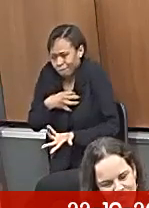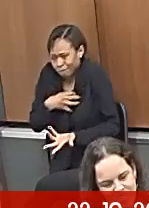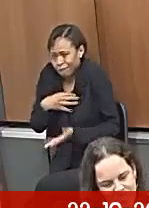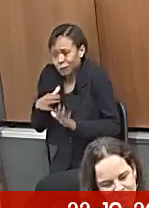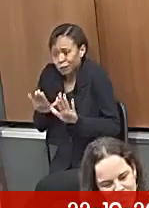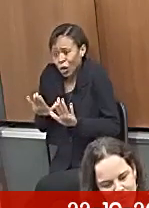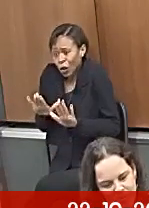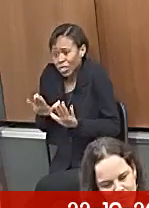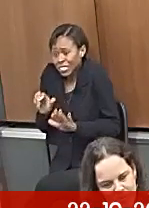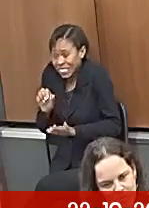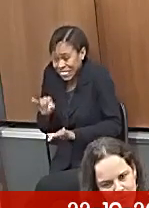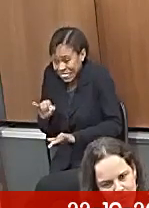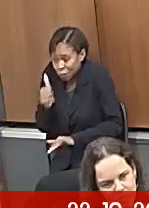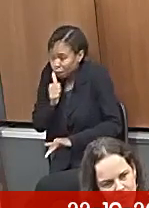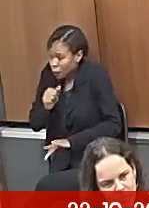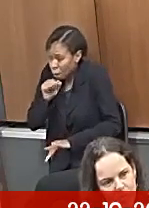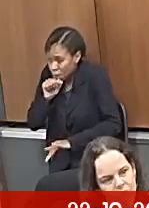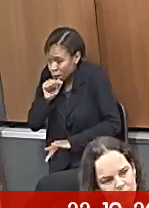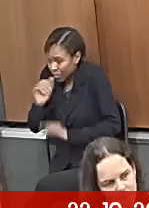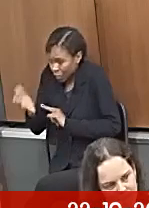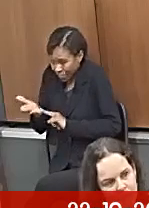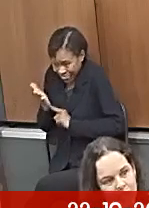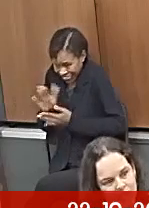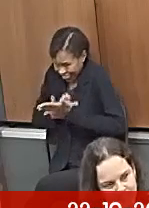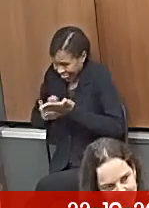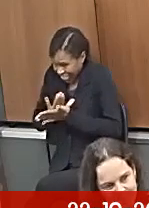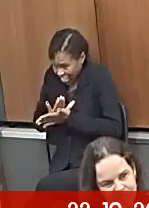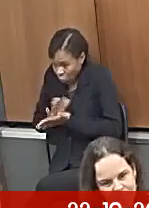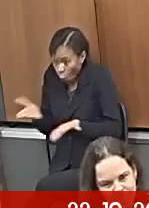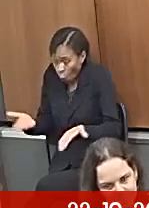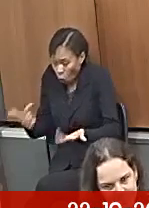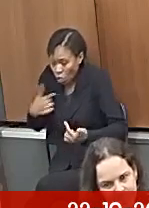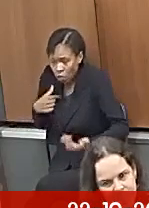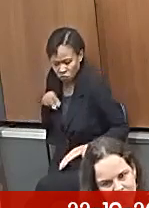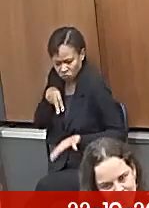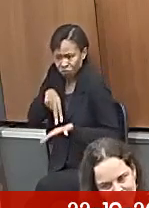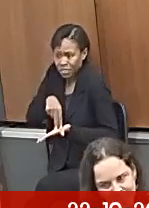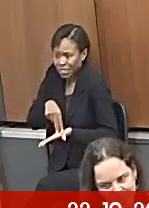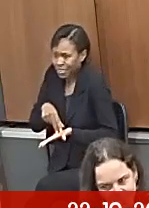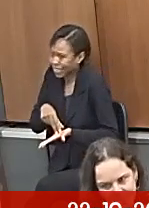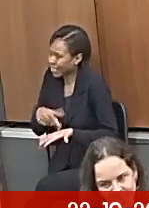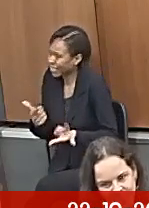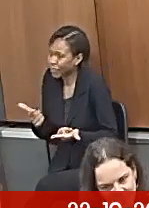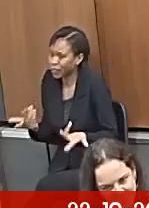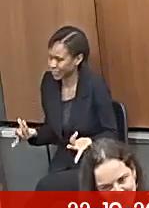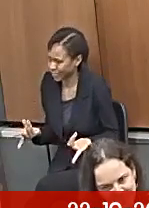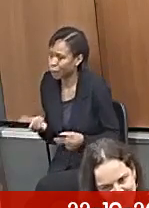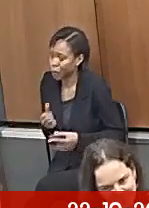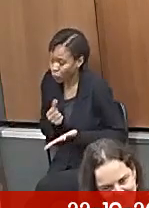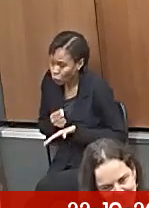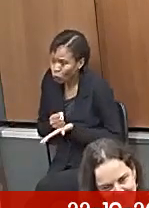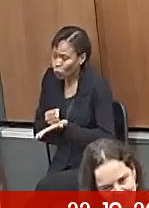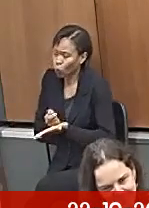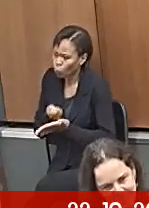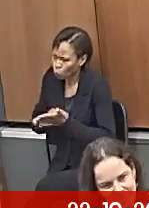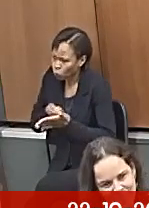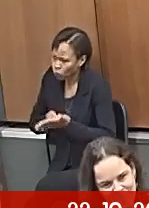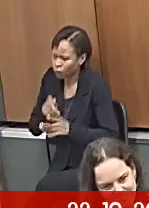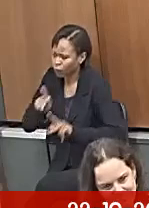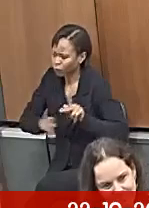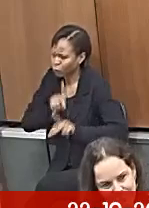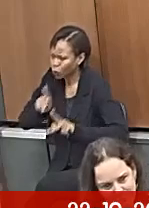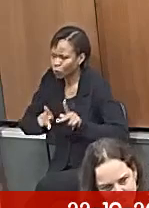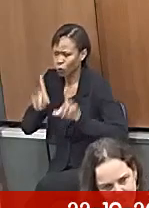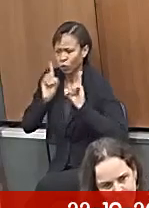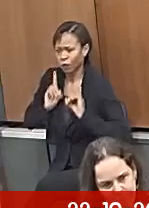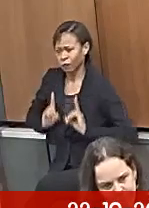hoje, se ela não tivesse feito isso, eu não estava hoje lutando por todas as pessoas com deficiência do Estado de Minas Gerais, através